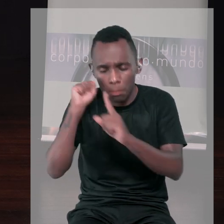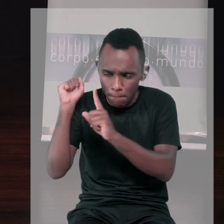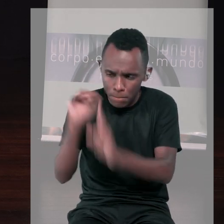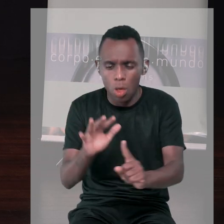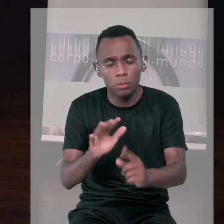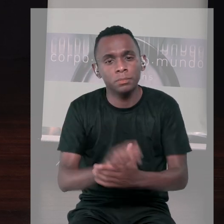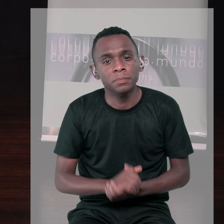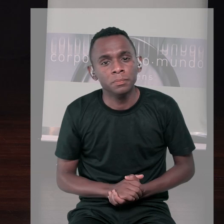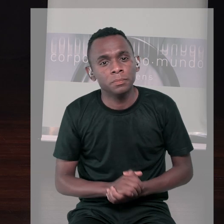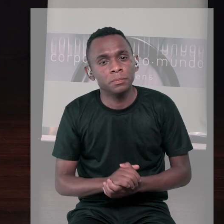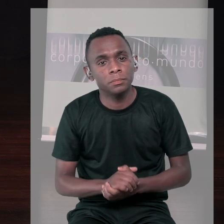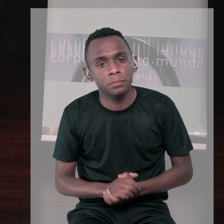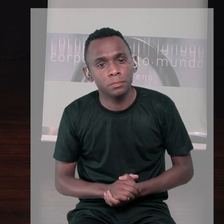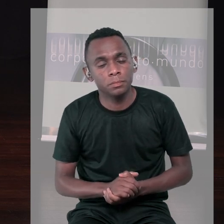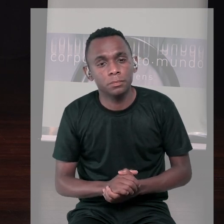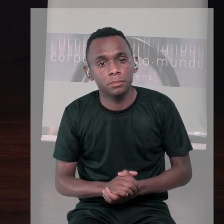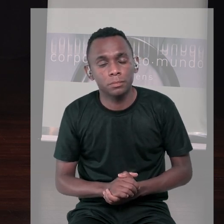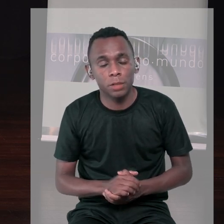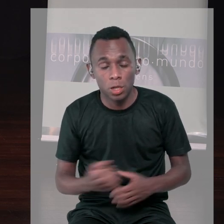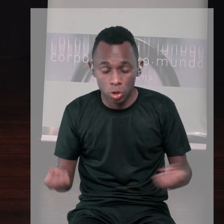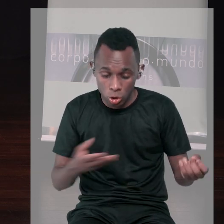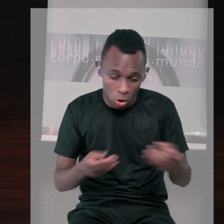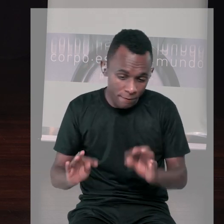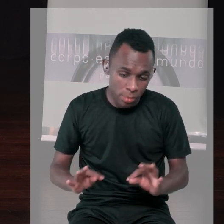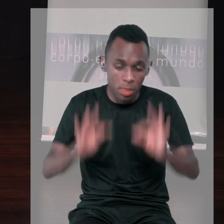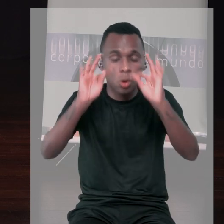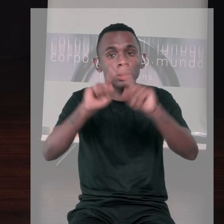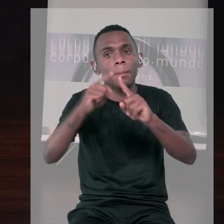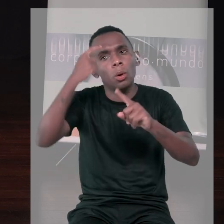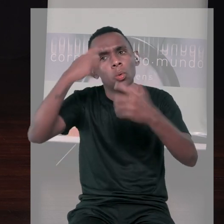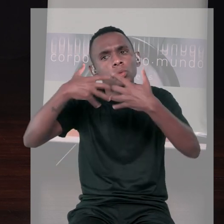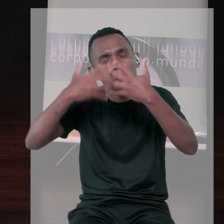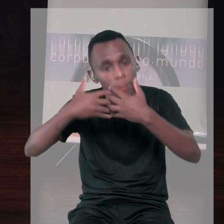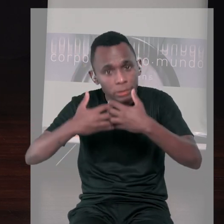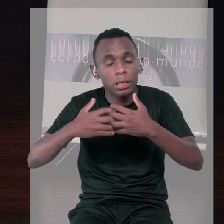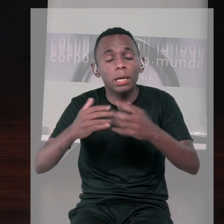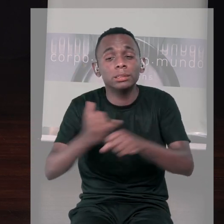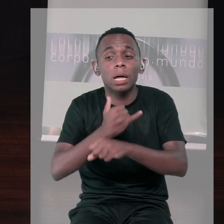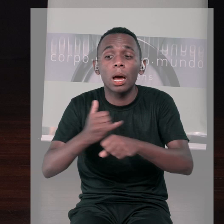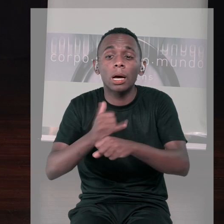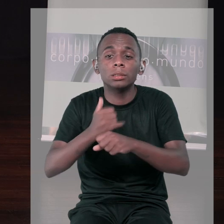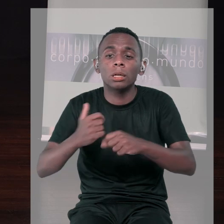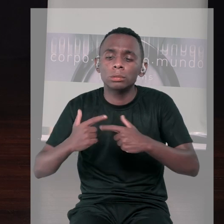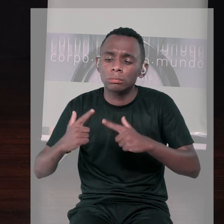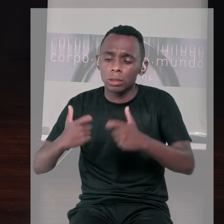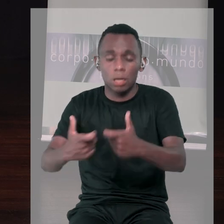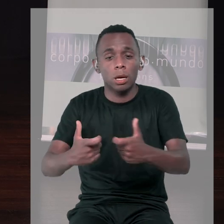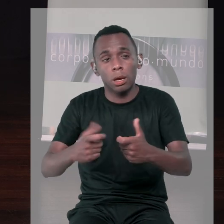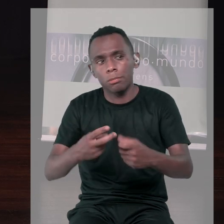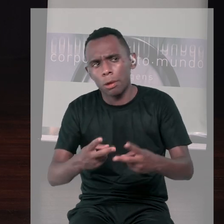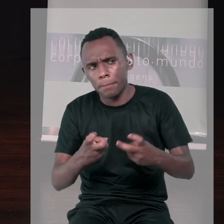As novas tecnologias e a maneira de pensá-las fez com que ações guerreiras fossem vistas de maneira cada vez mais